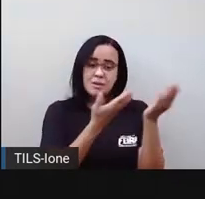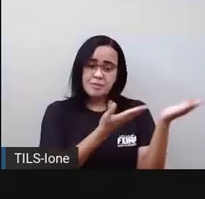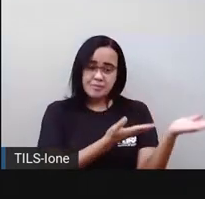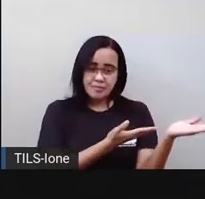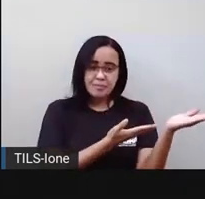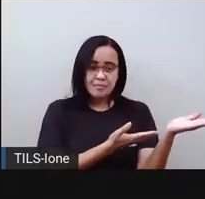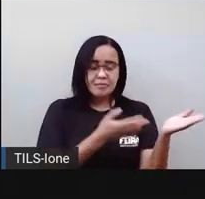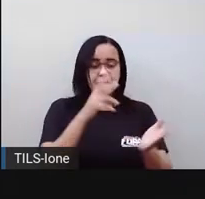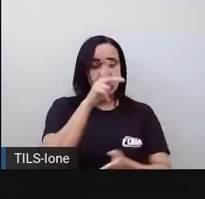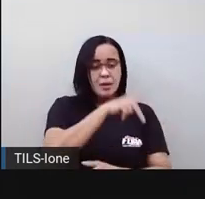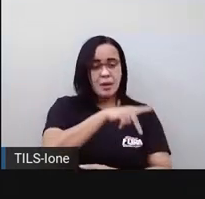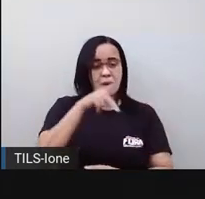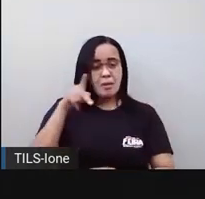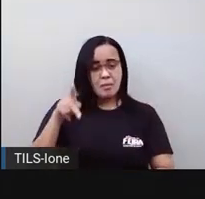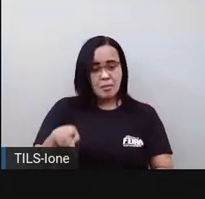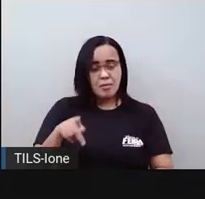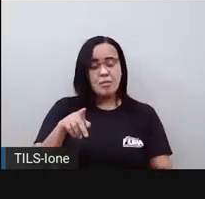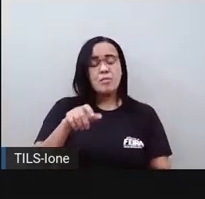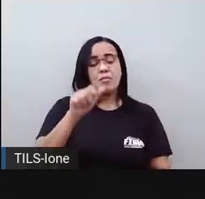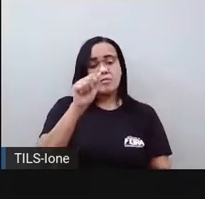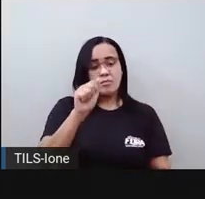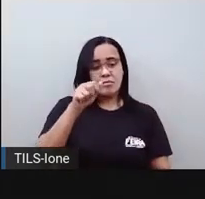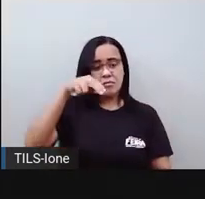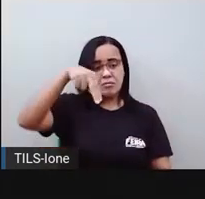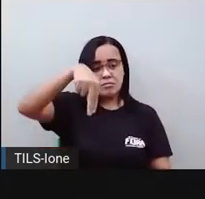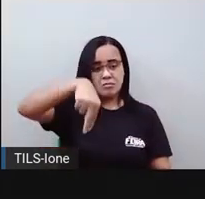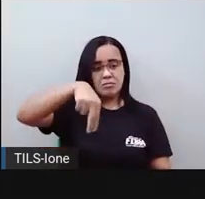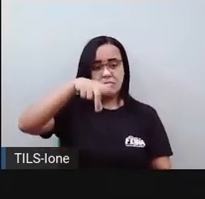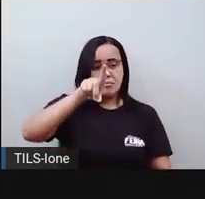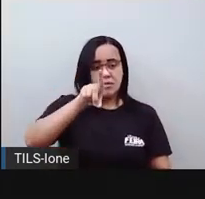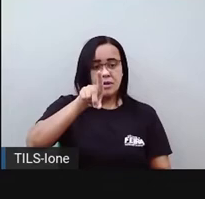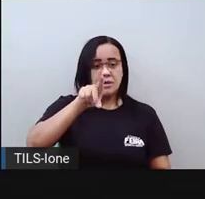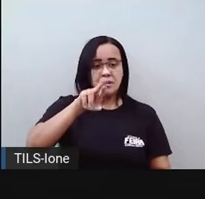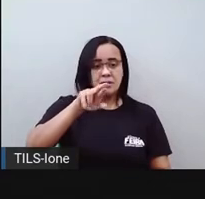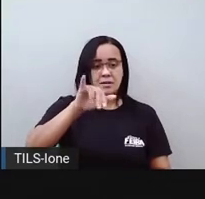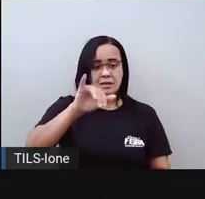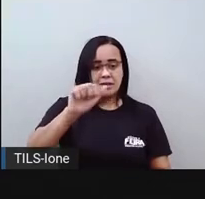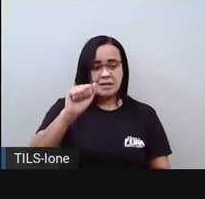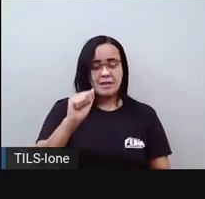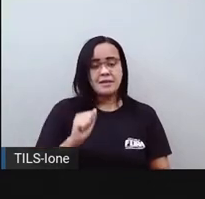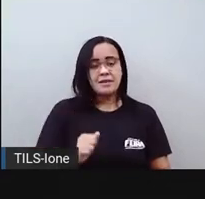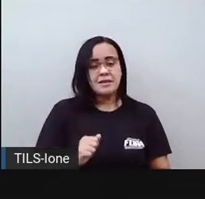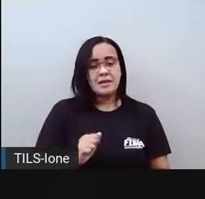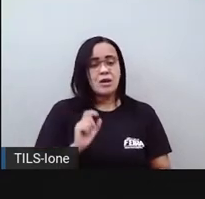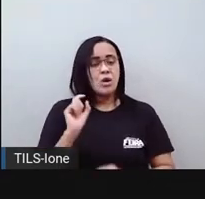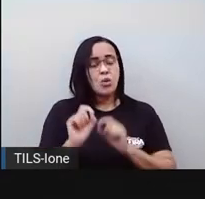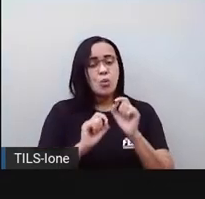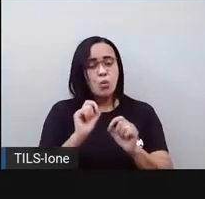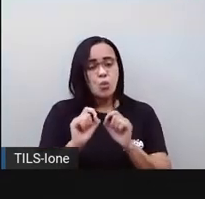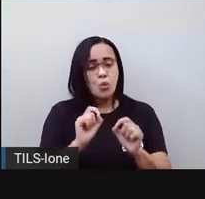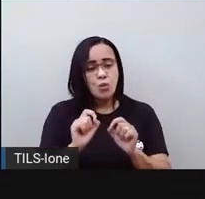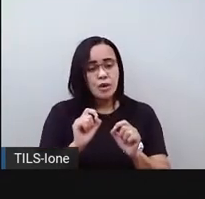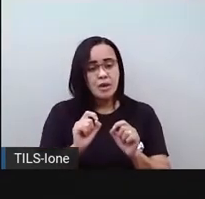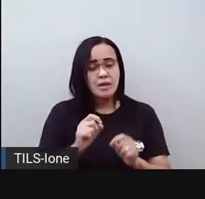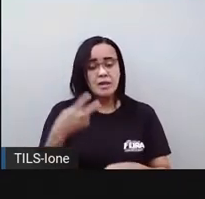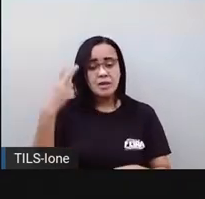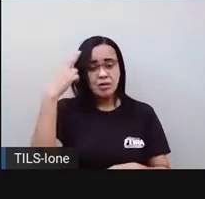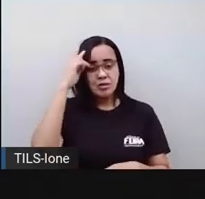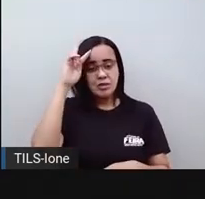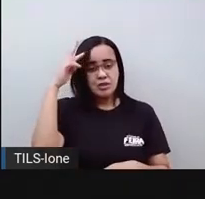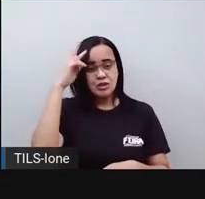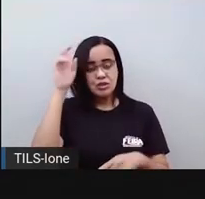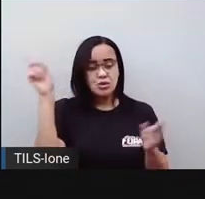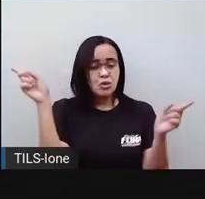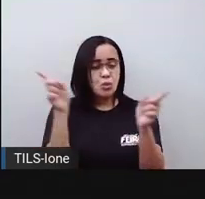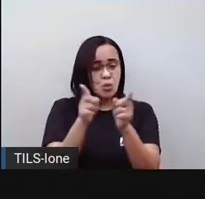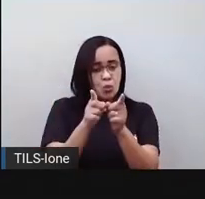Teacher Deia, como a Proelisa já falou, e eu vou estar apresentando para vocês uma short storytelling, uma contação de histórias bem